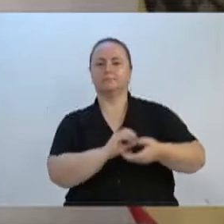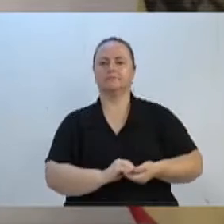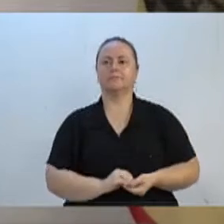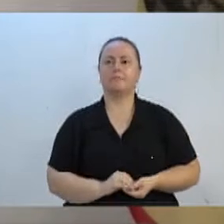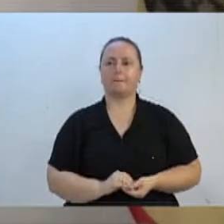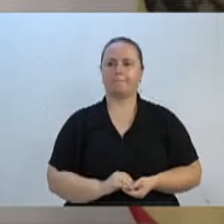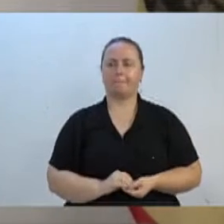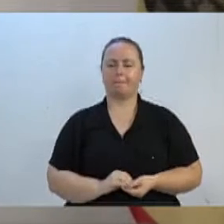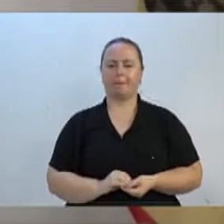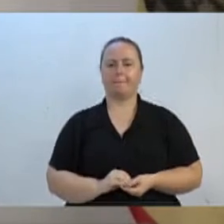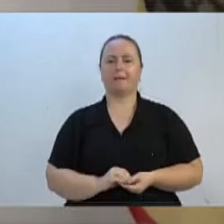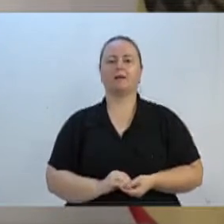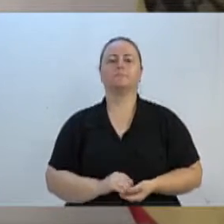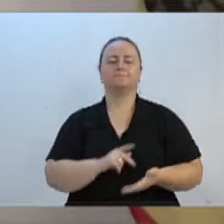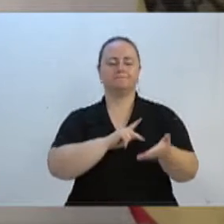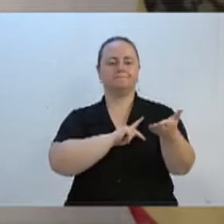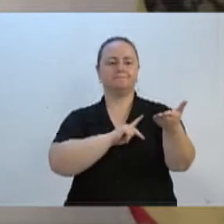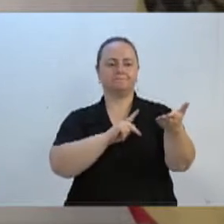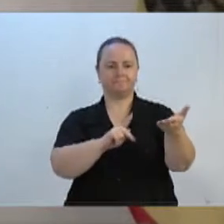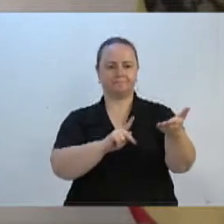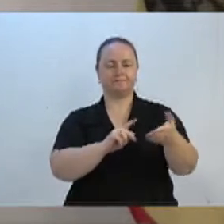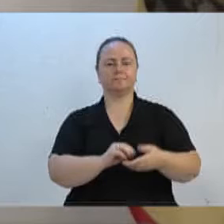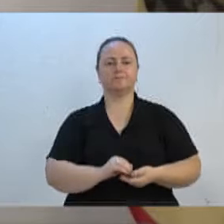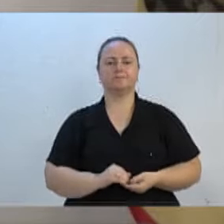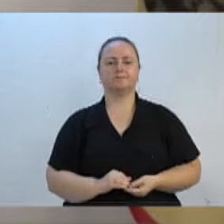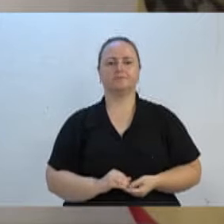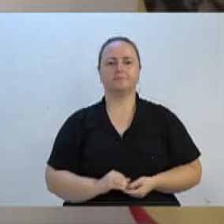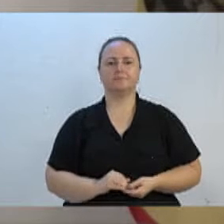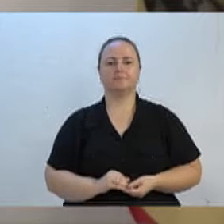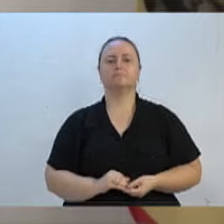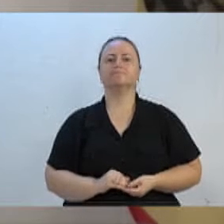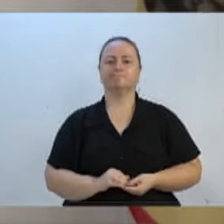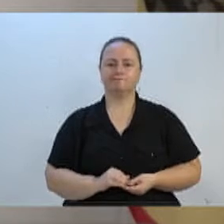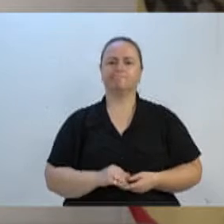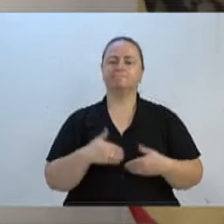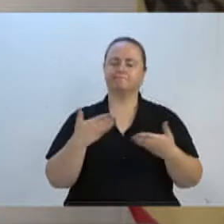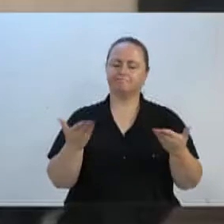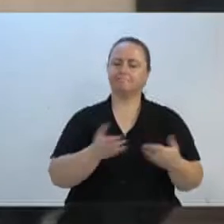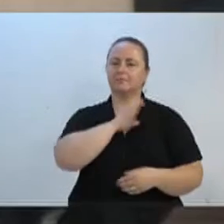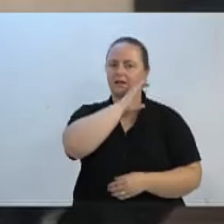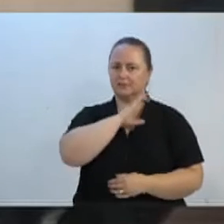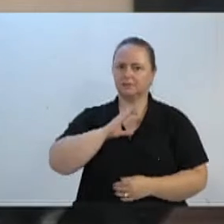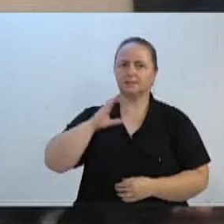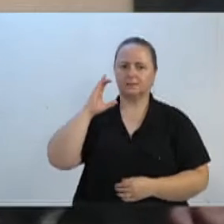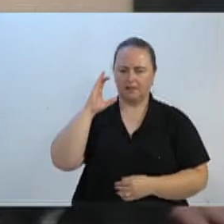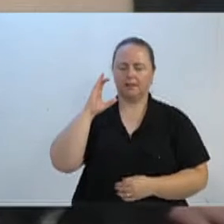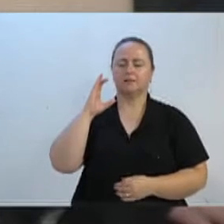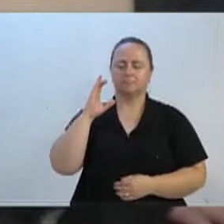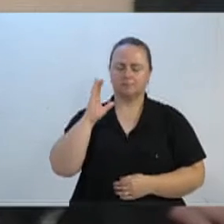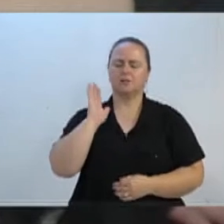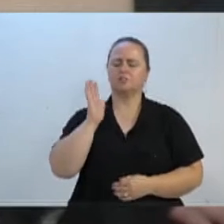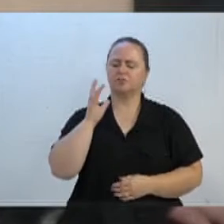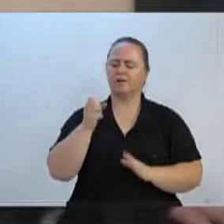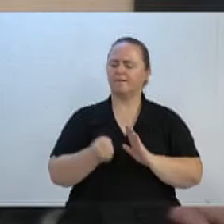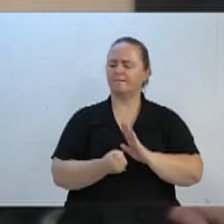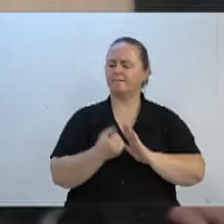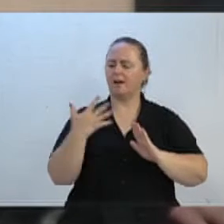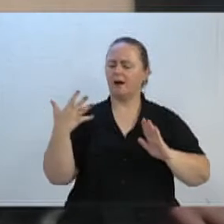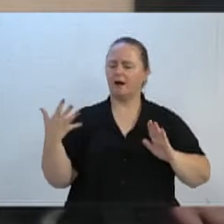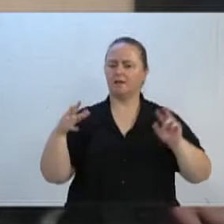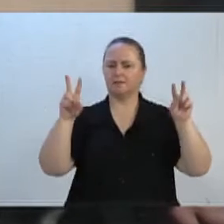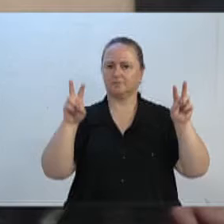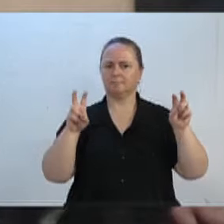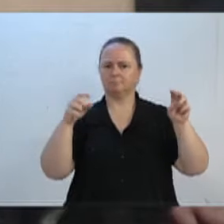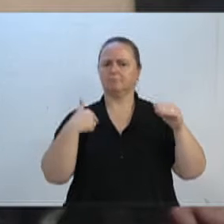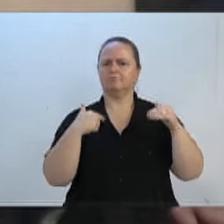Vereador presidente Almir Vieira. Vereador César, sim, eu já fiz coro com o senhor várias vezes quando toca nesse